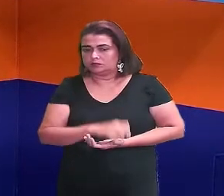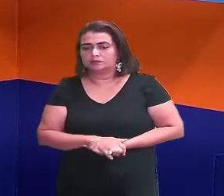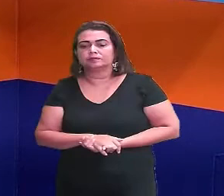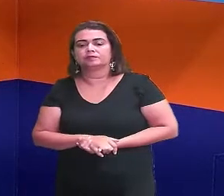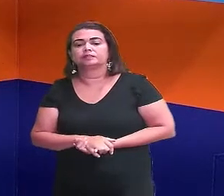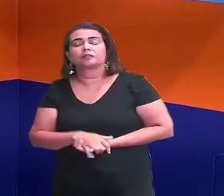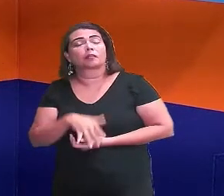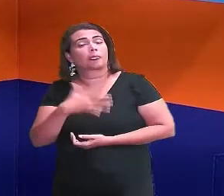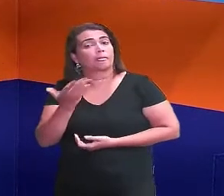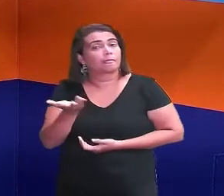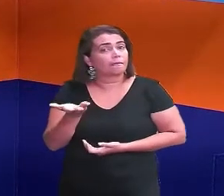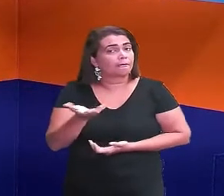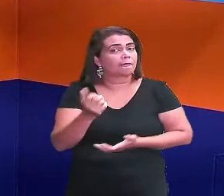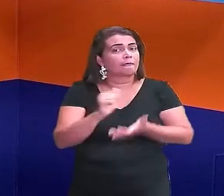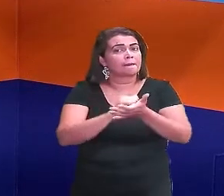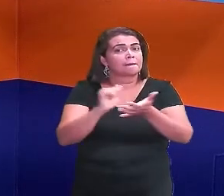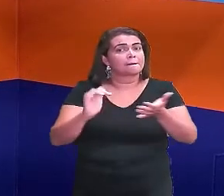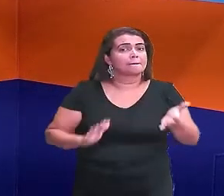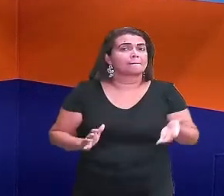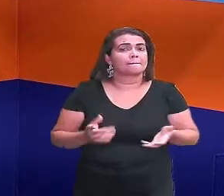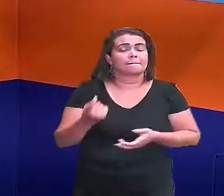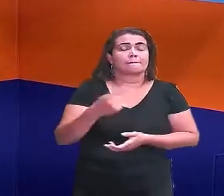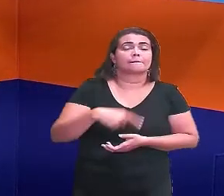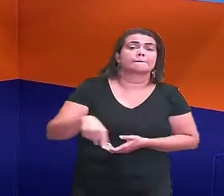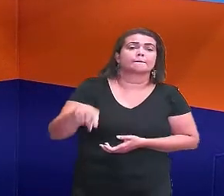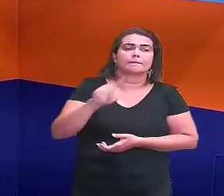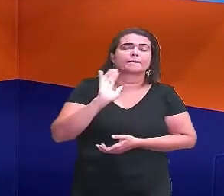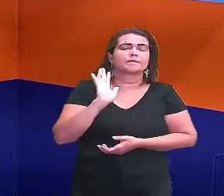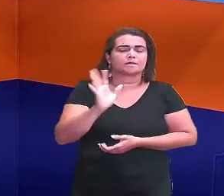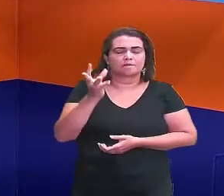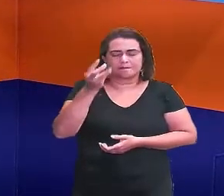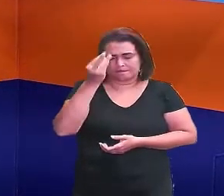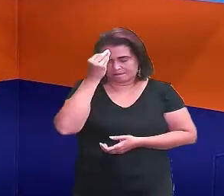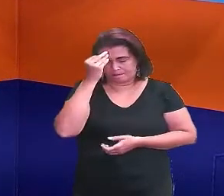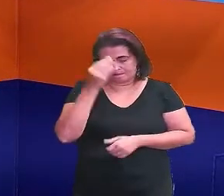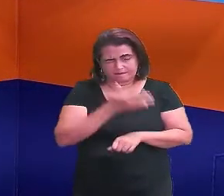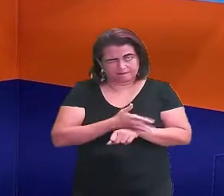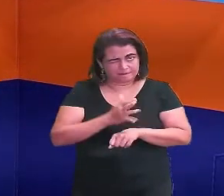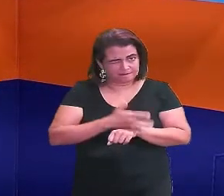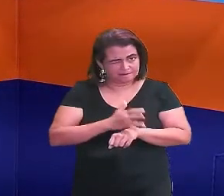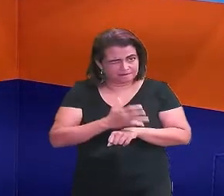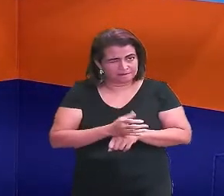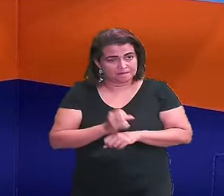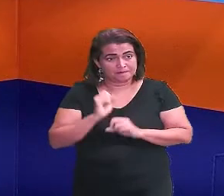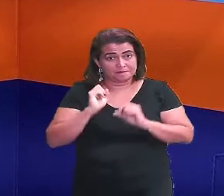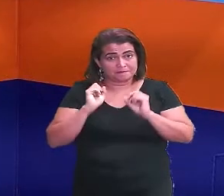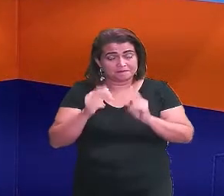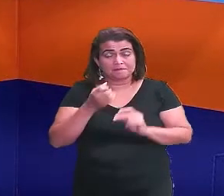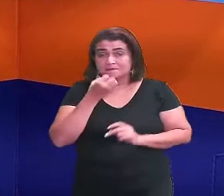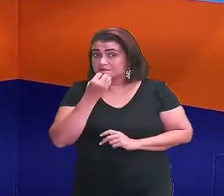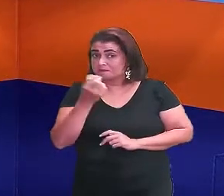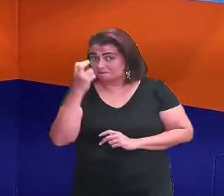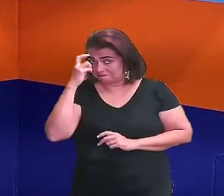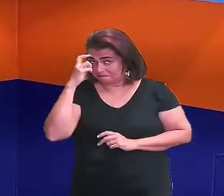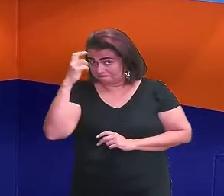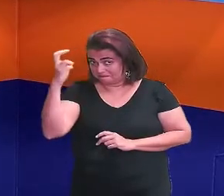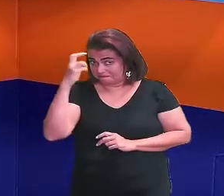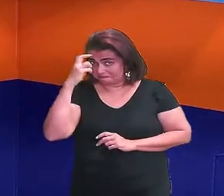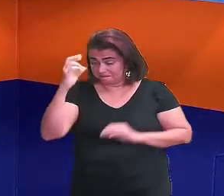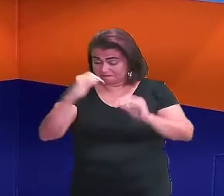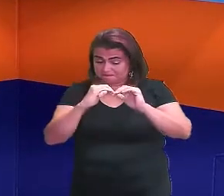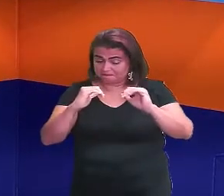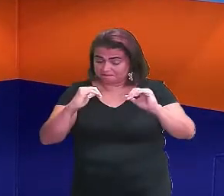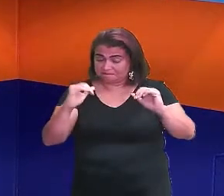E essa atividade agora é para vocês que já estão fera aí, que eu estou vendo. Vocês estão, ó, muito sabidos agora na